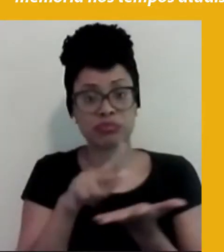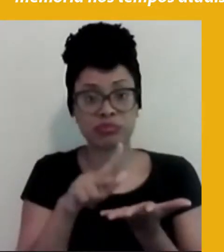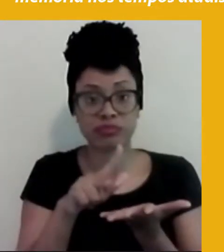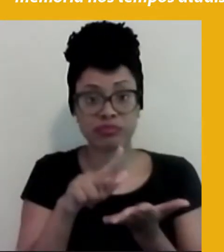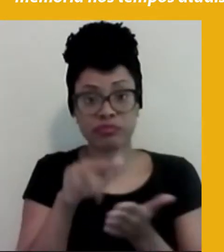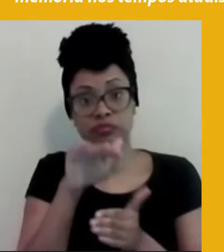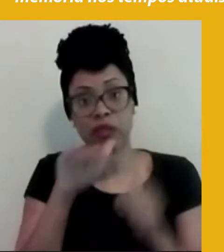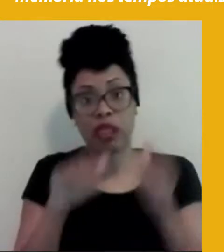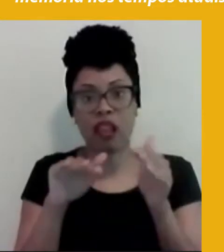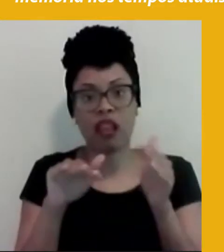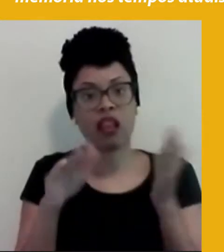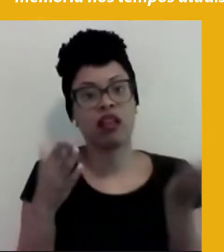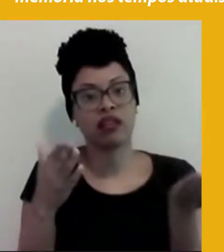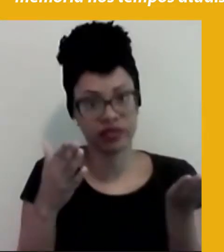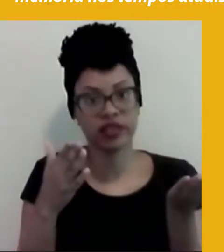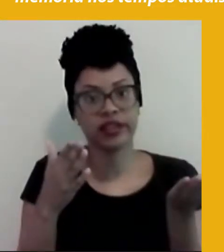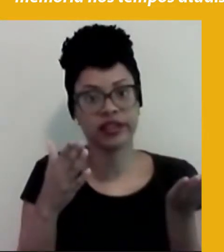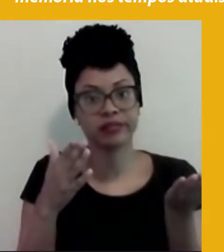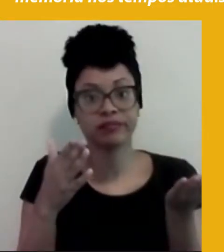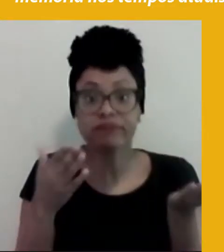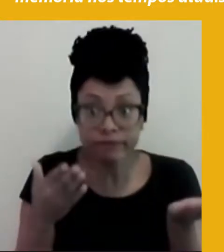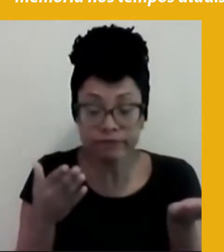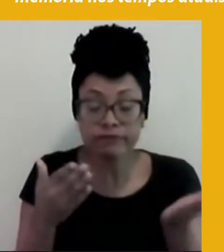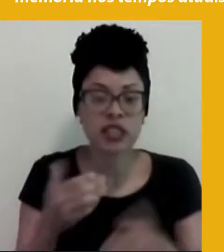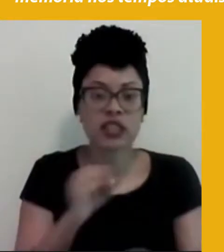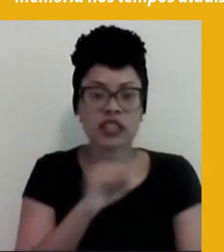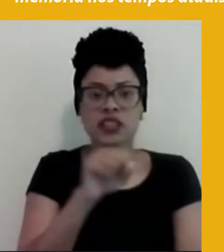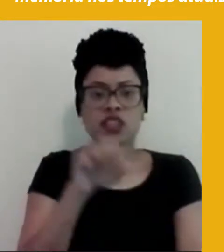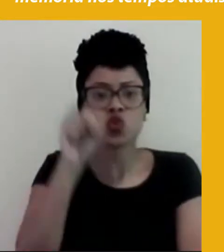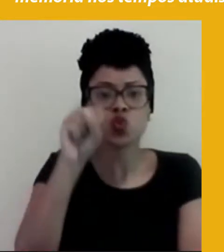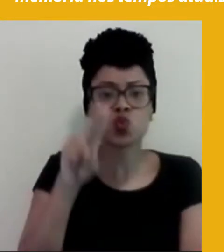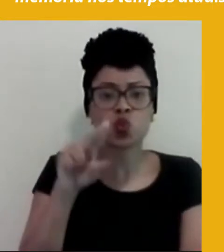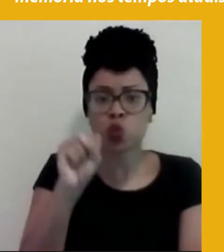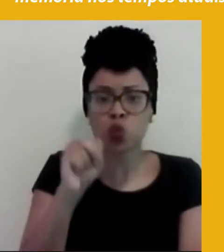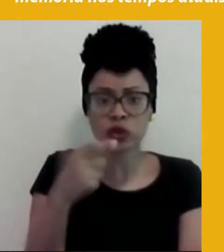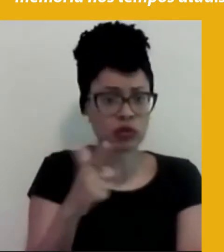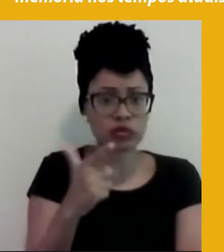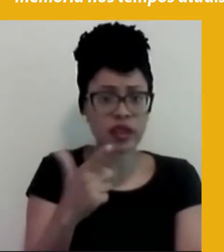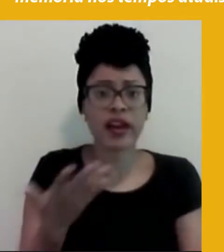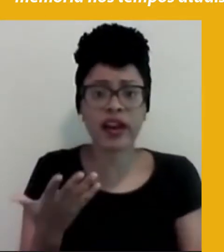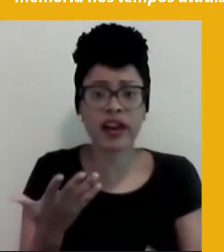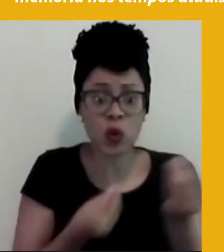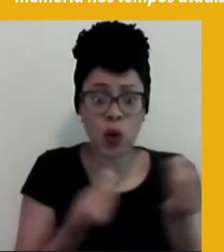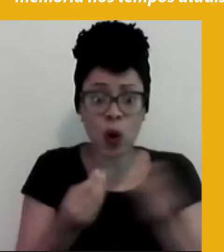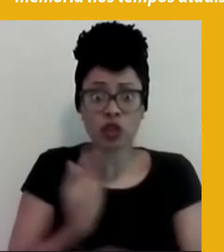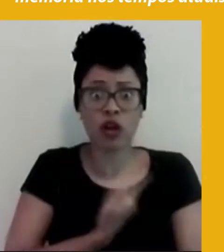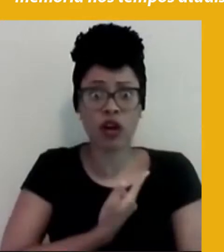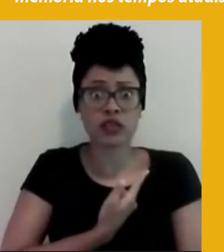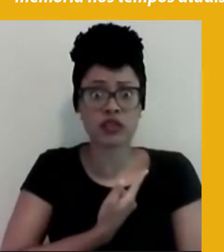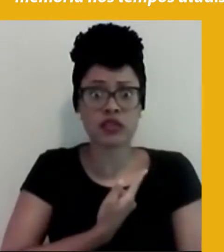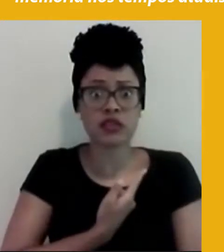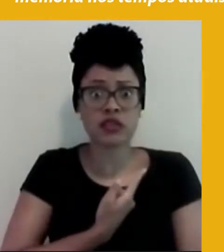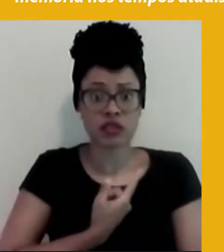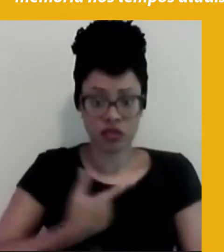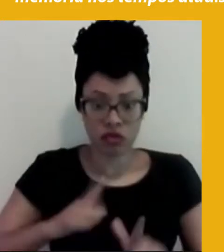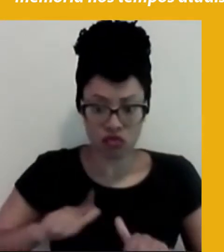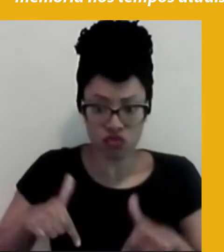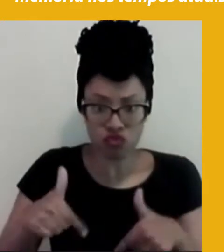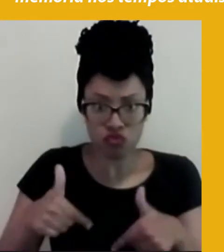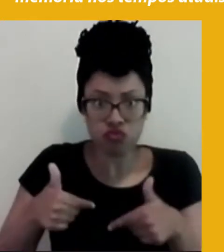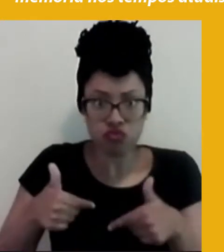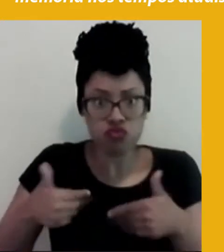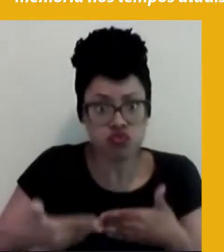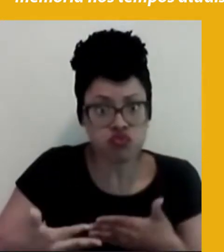Né? E a coisa está muito longe de haver terminado. Está muito longe, não dá para saber quantas ondas serão. A espanhola